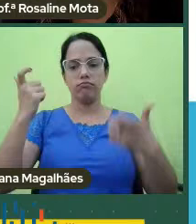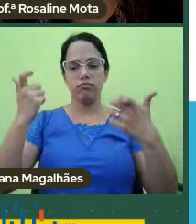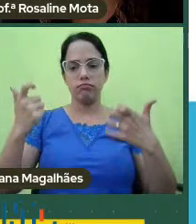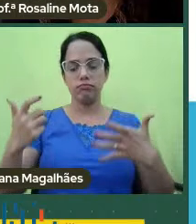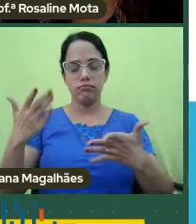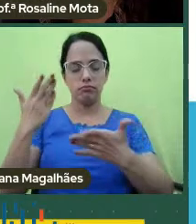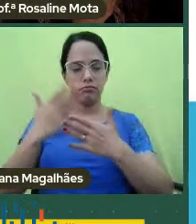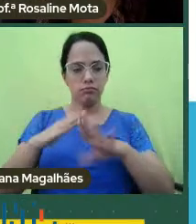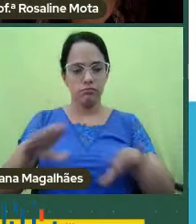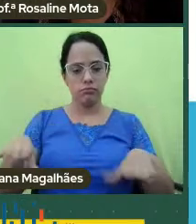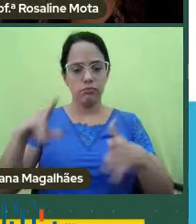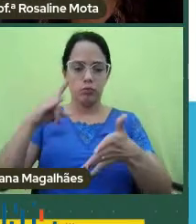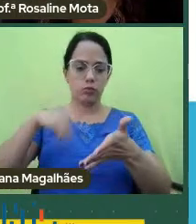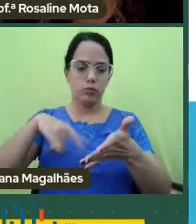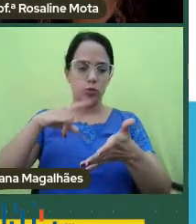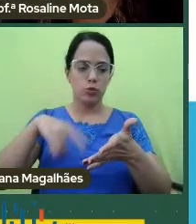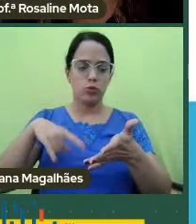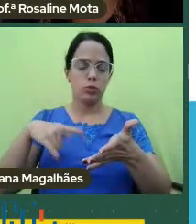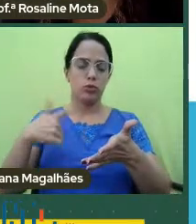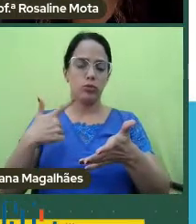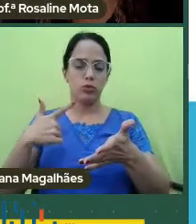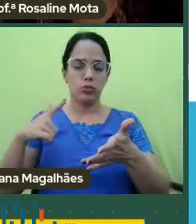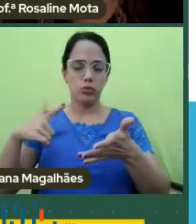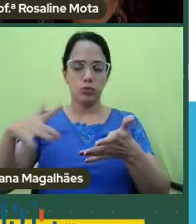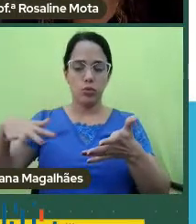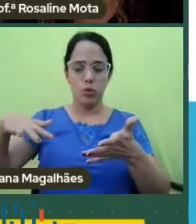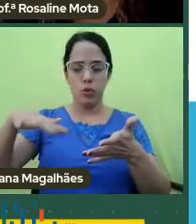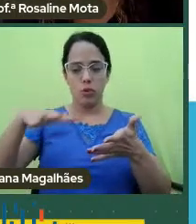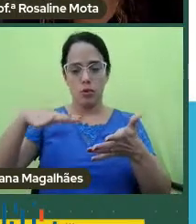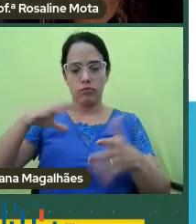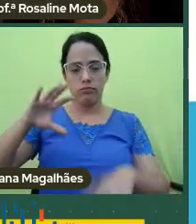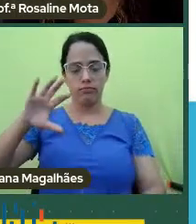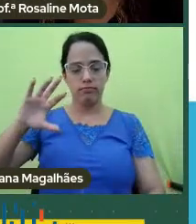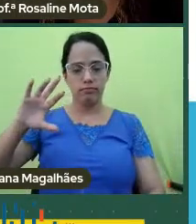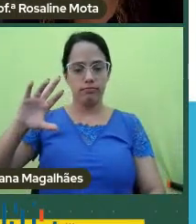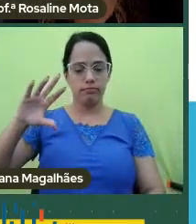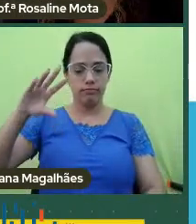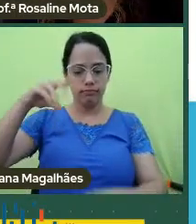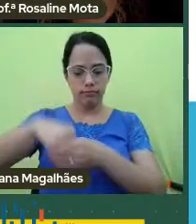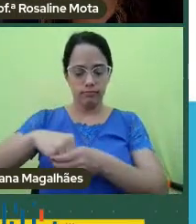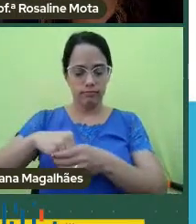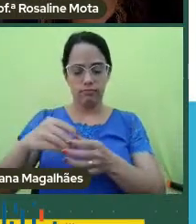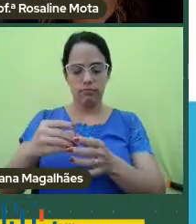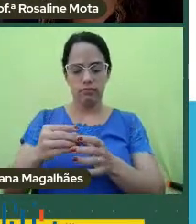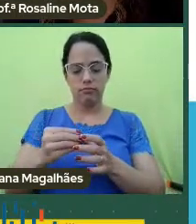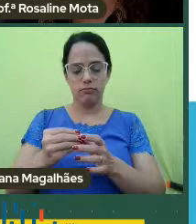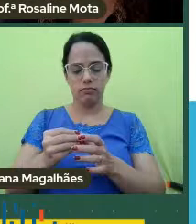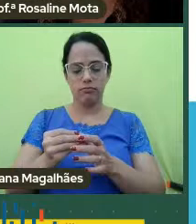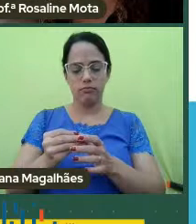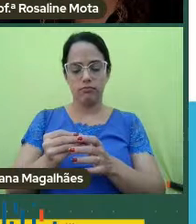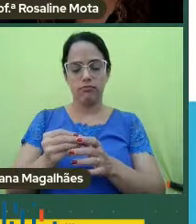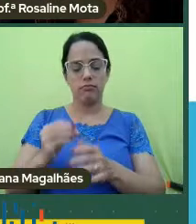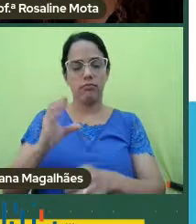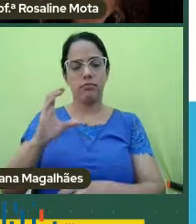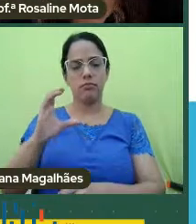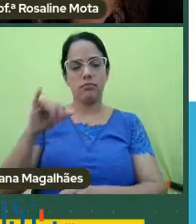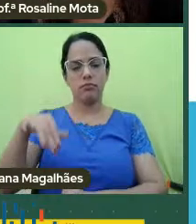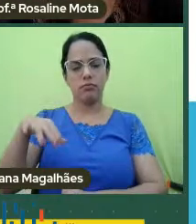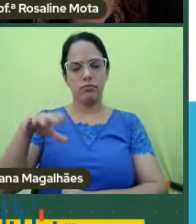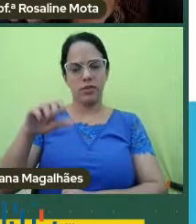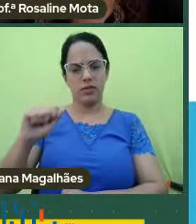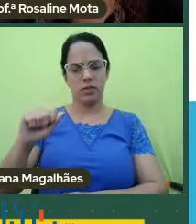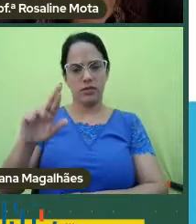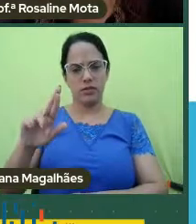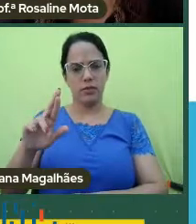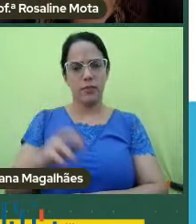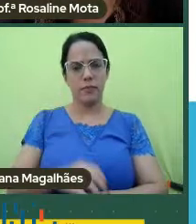eliminação de documentos digitais e não digitais no âmbito dos órgãos e entidades integrantes do SINAR, que é o